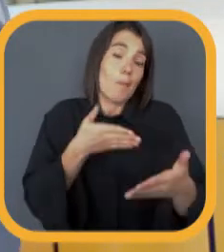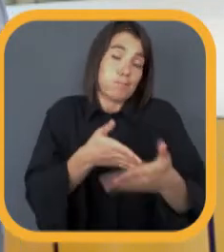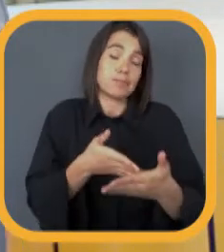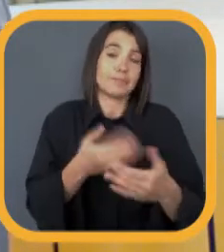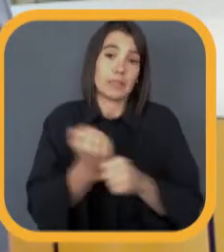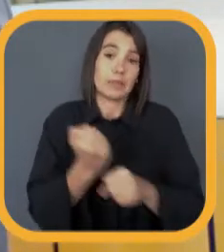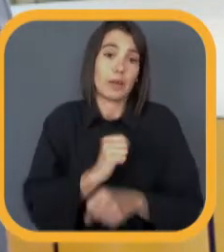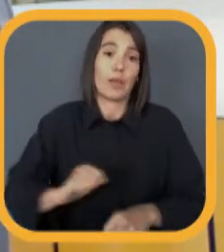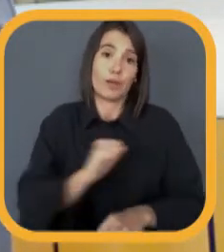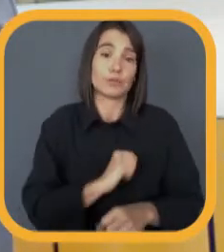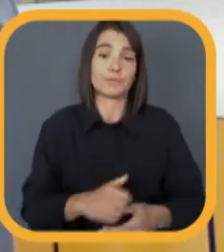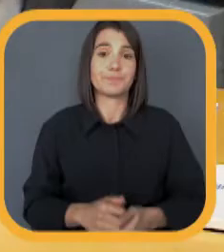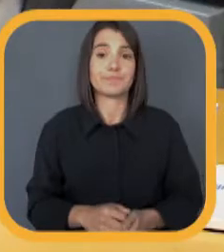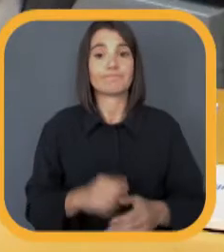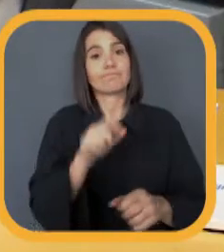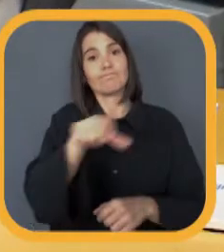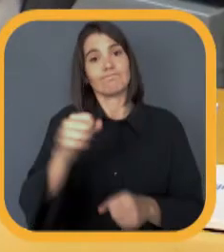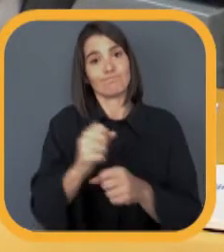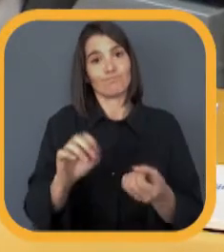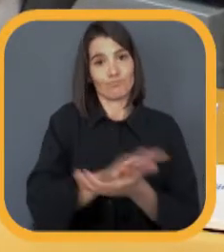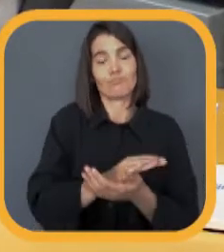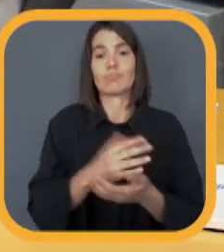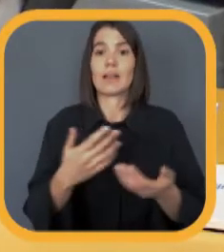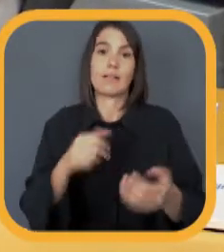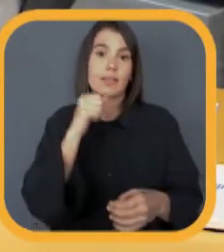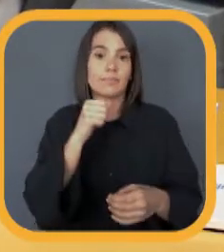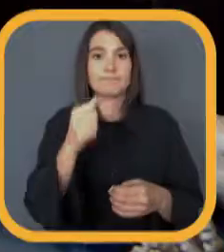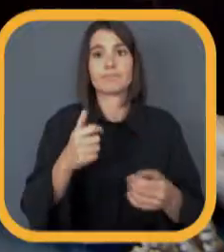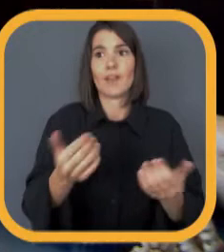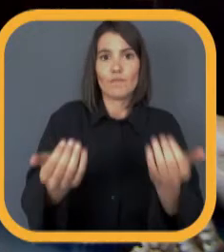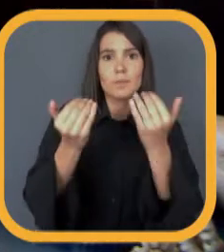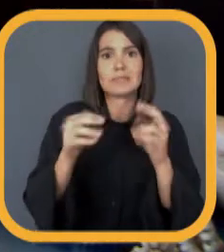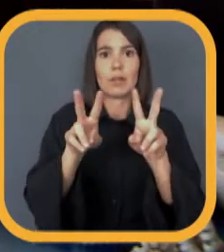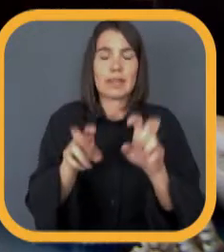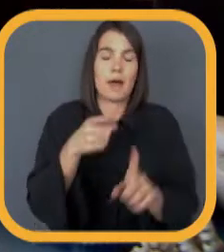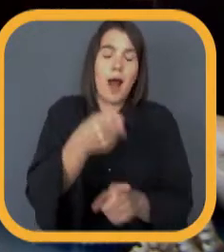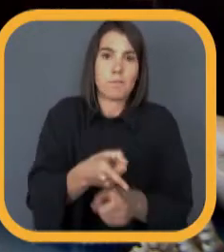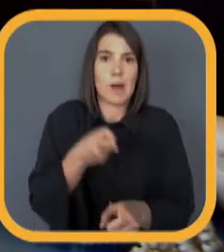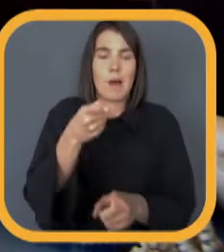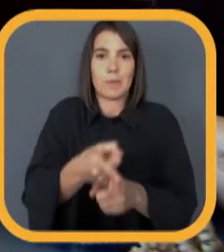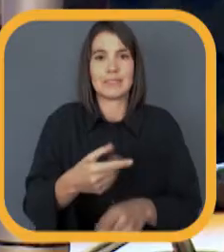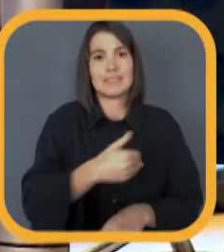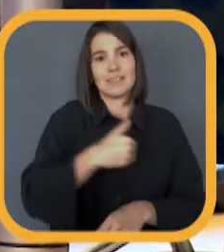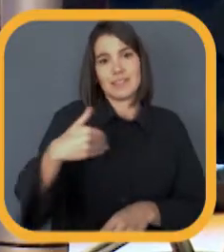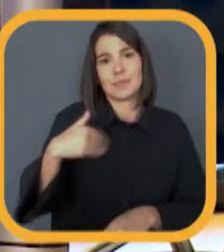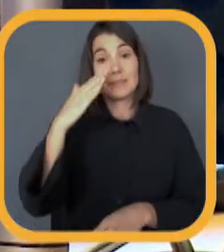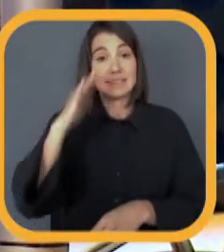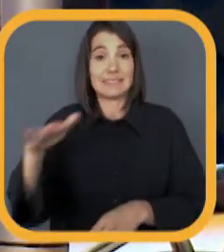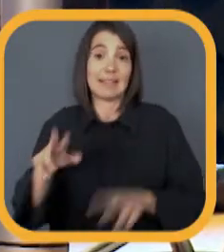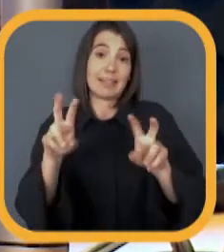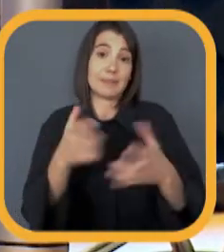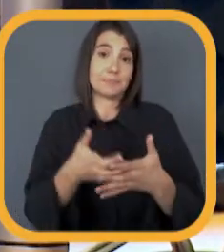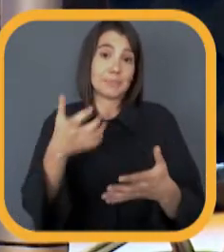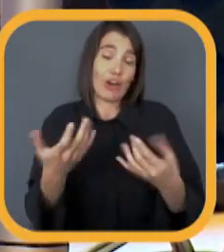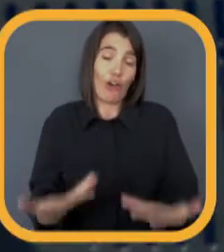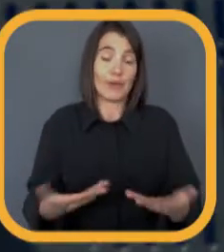condiciona o nosso trabalho e a nossa vida. Os jornalistas são confrontados com informação monotemática. A saúde e a ciência são